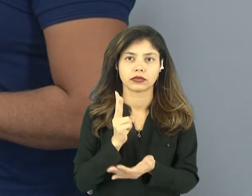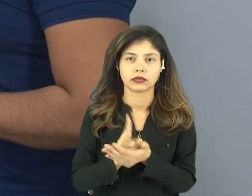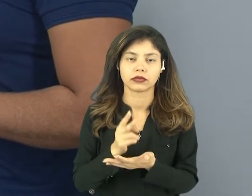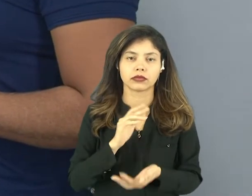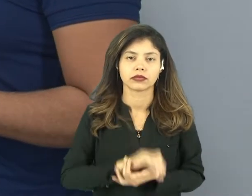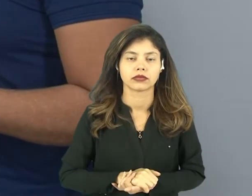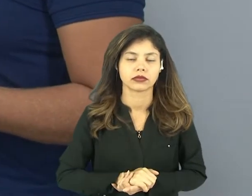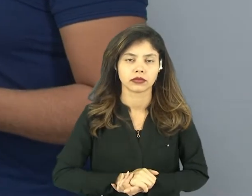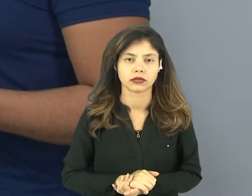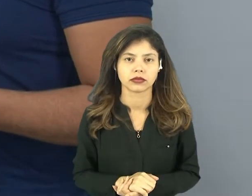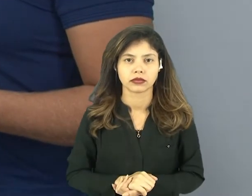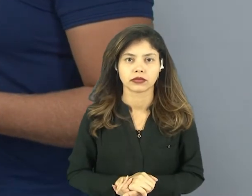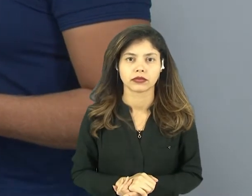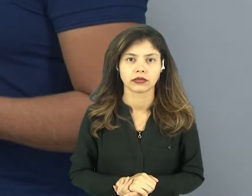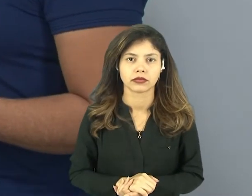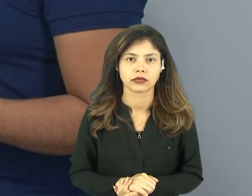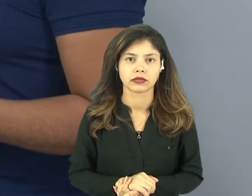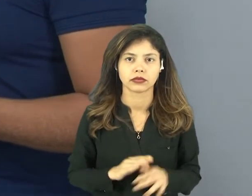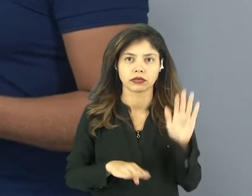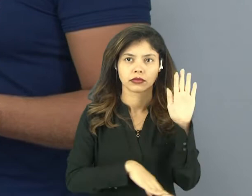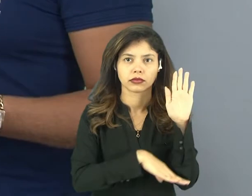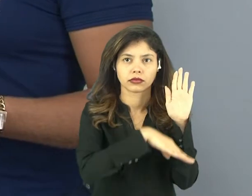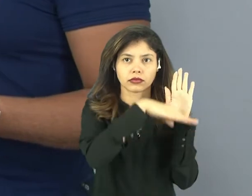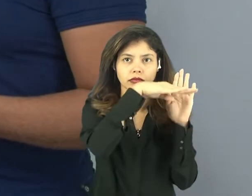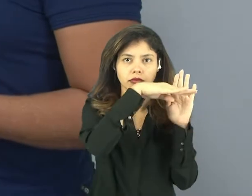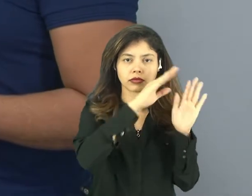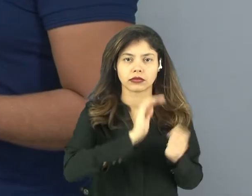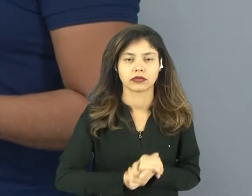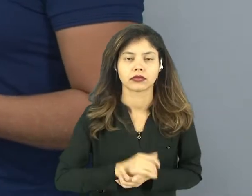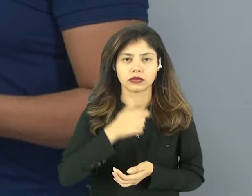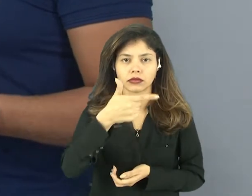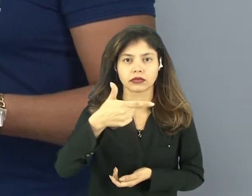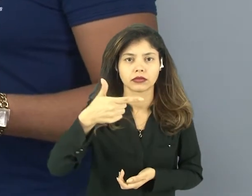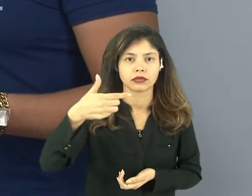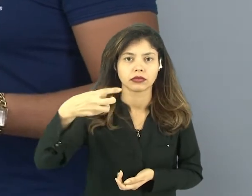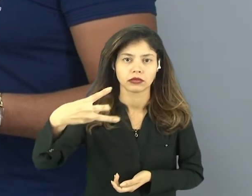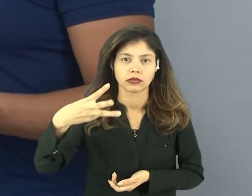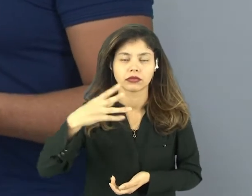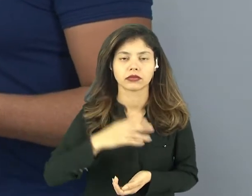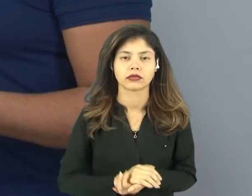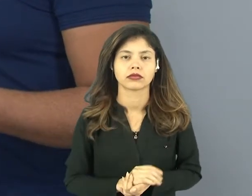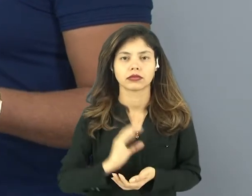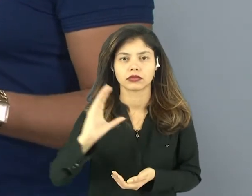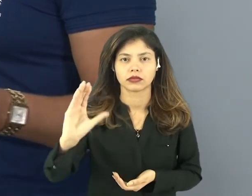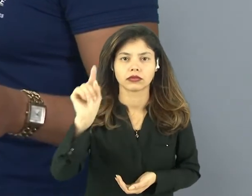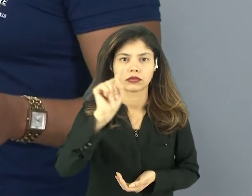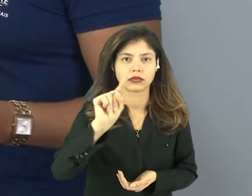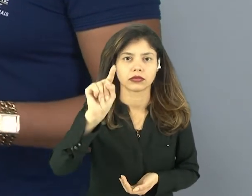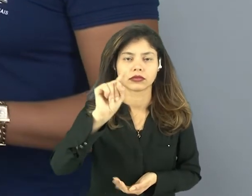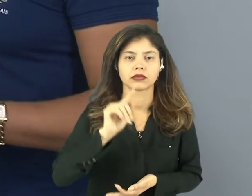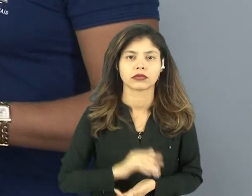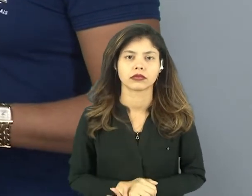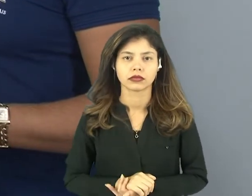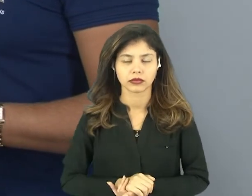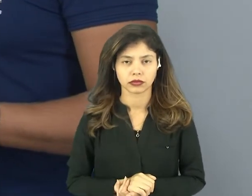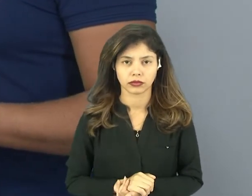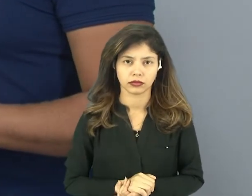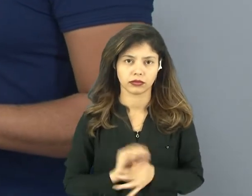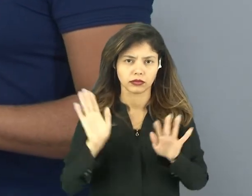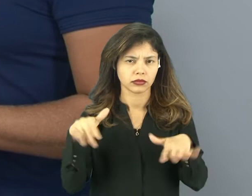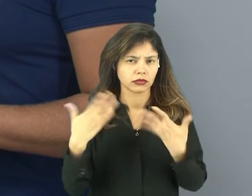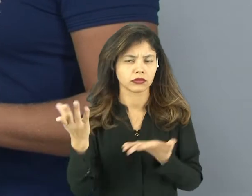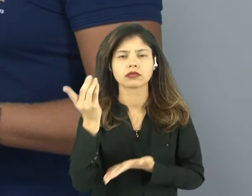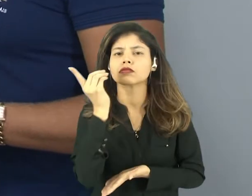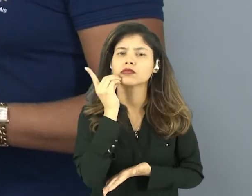23 e 23. Então, a temperatura chegou, né, a 23 graus, o ambiente. Em qual